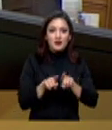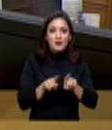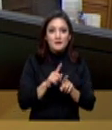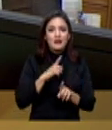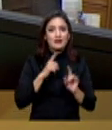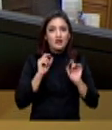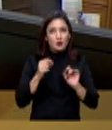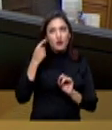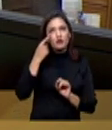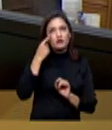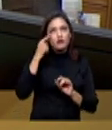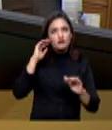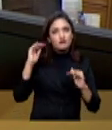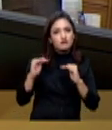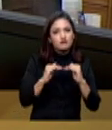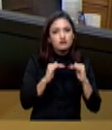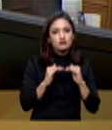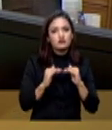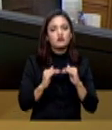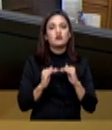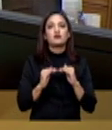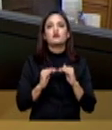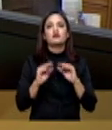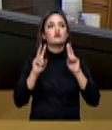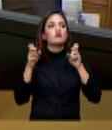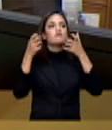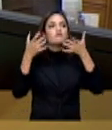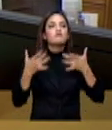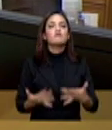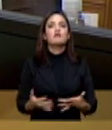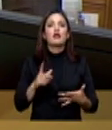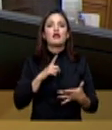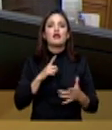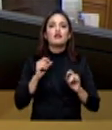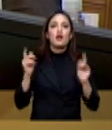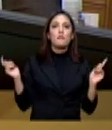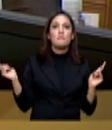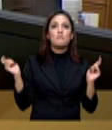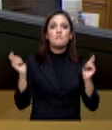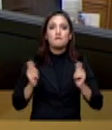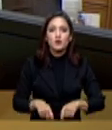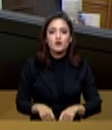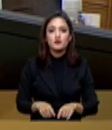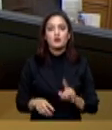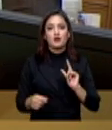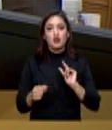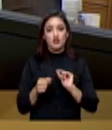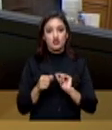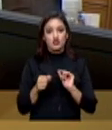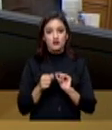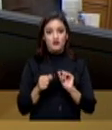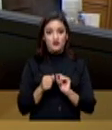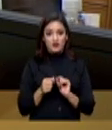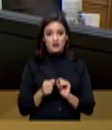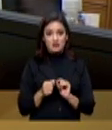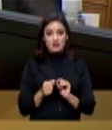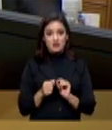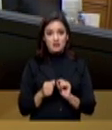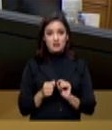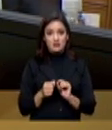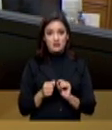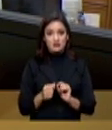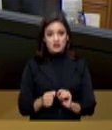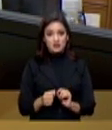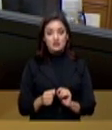convergência quanto a explicitação da subsistência da possibilidade de realização de Concórdia de